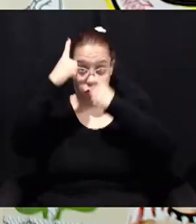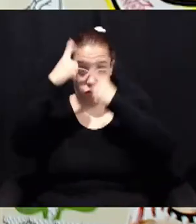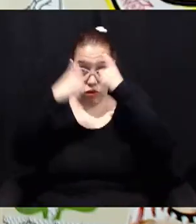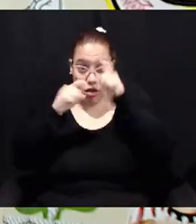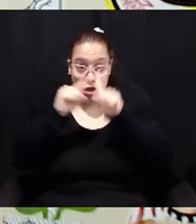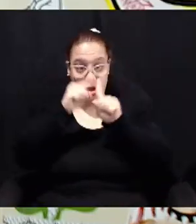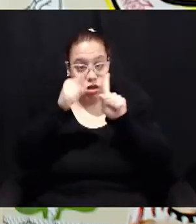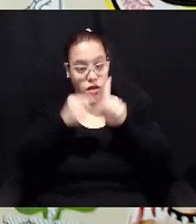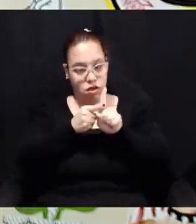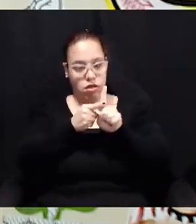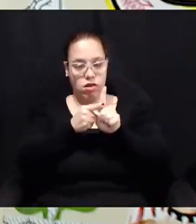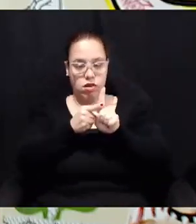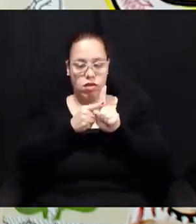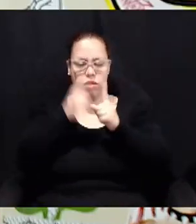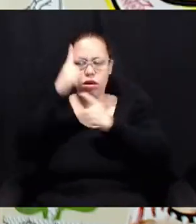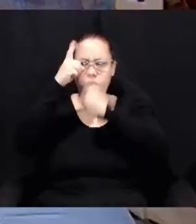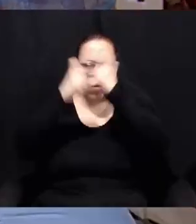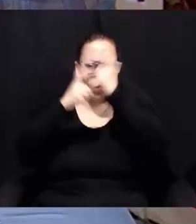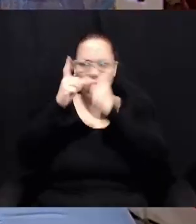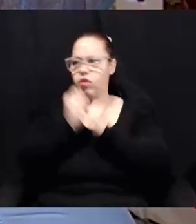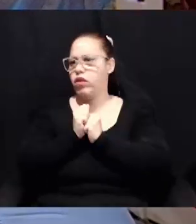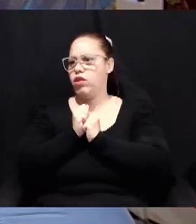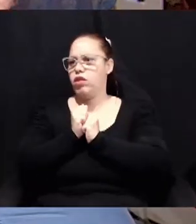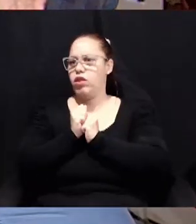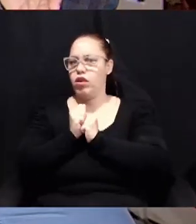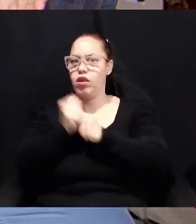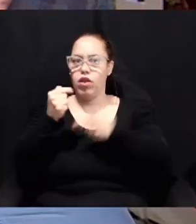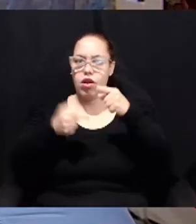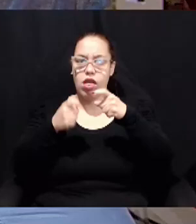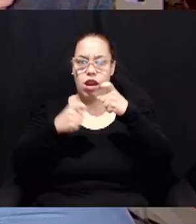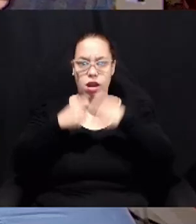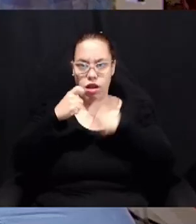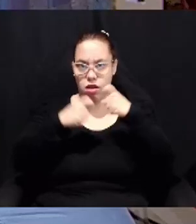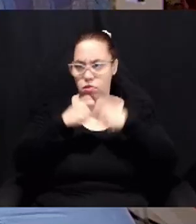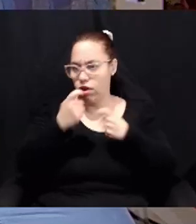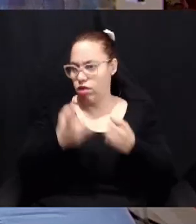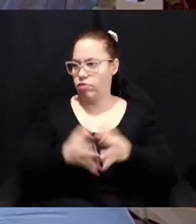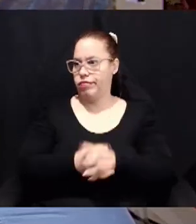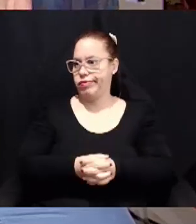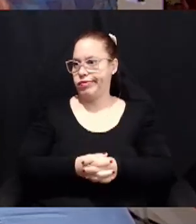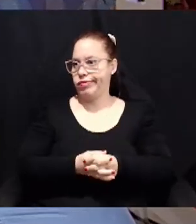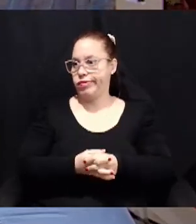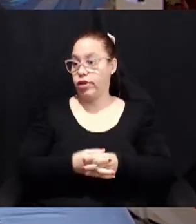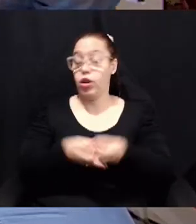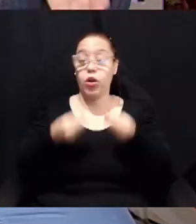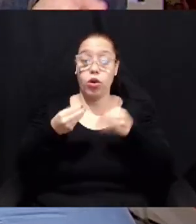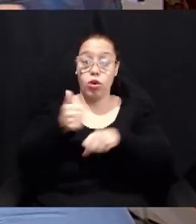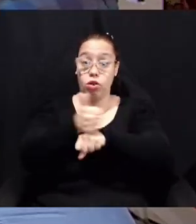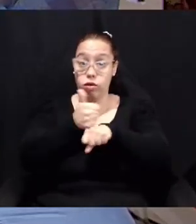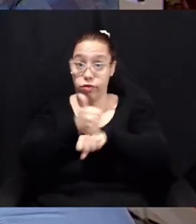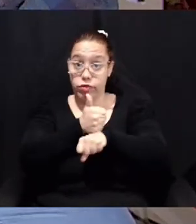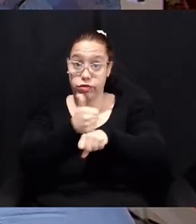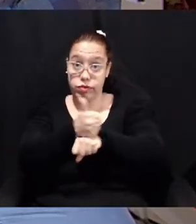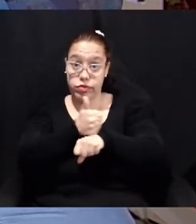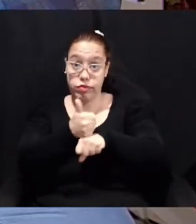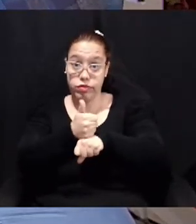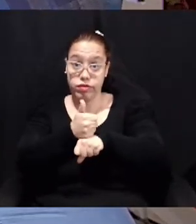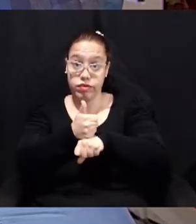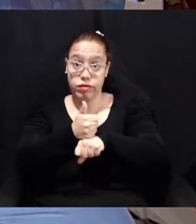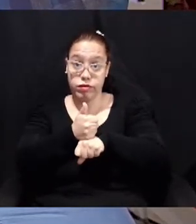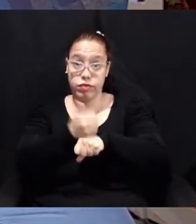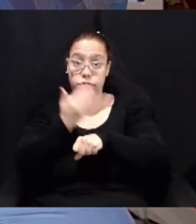vai discutir trabalho sexual e como que as profissionais estão relegadas sem direito